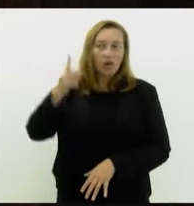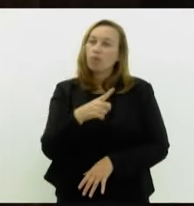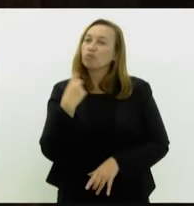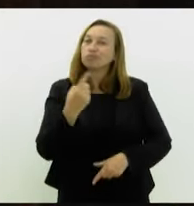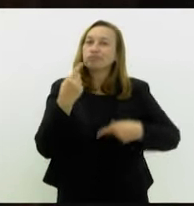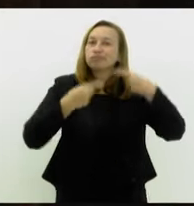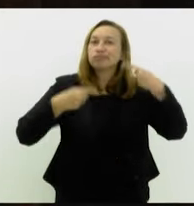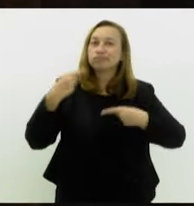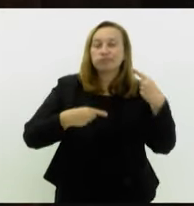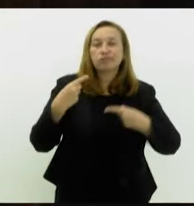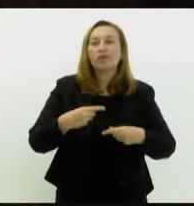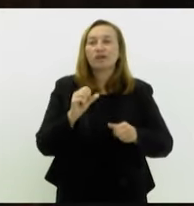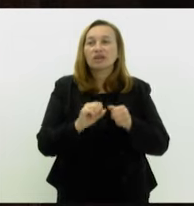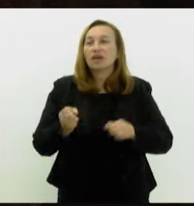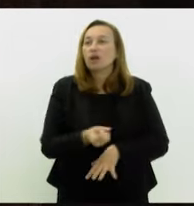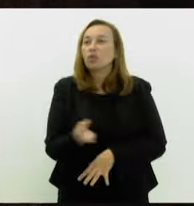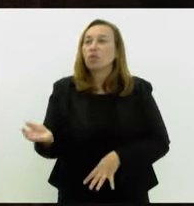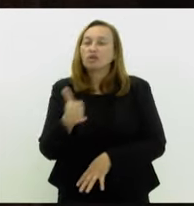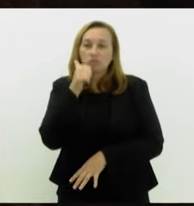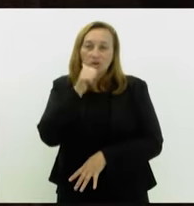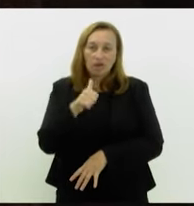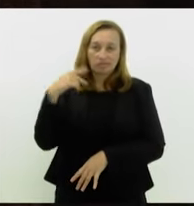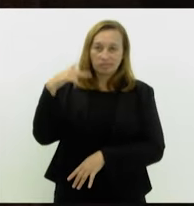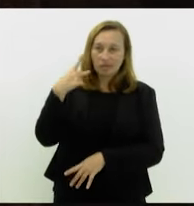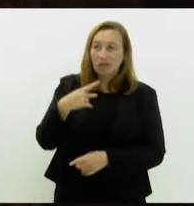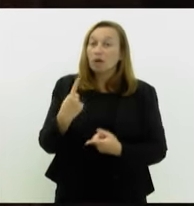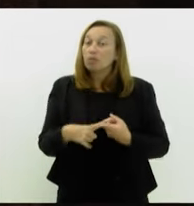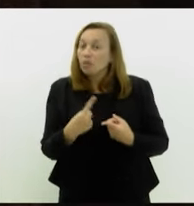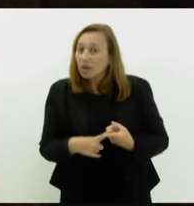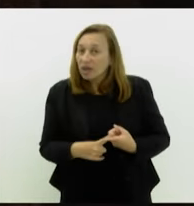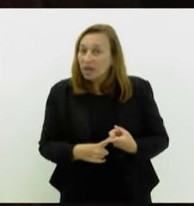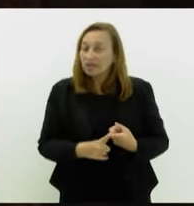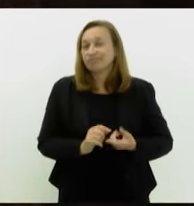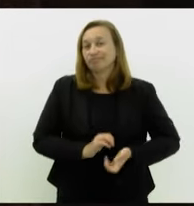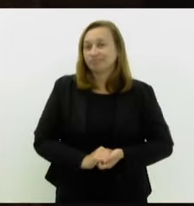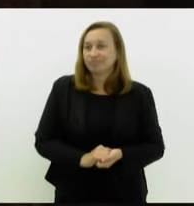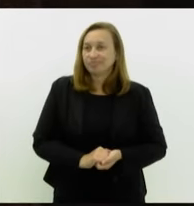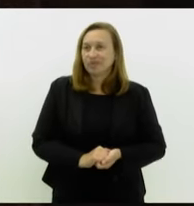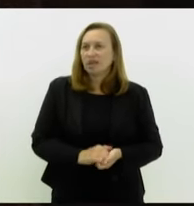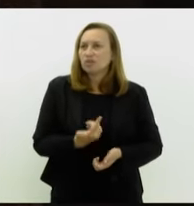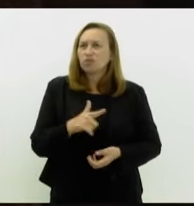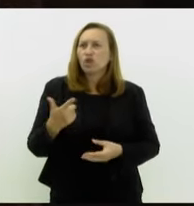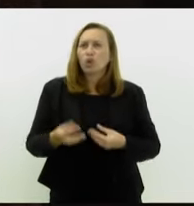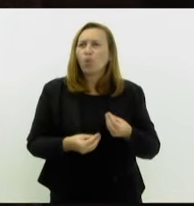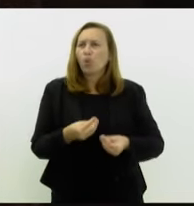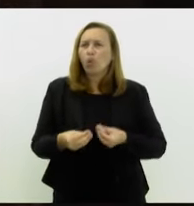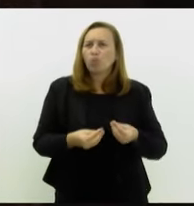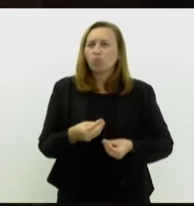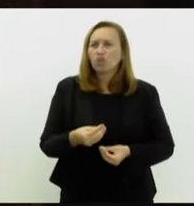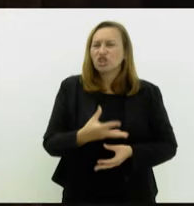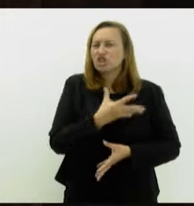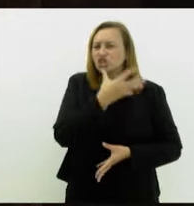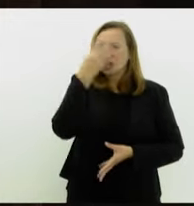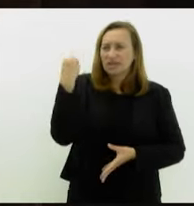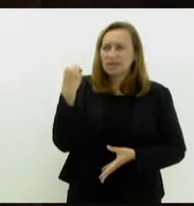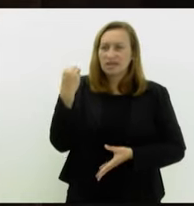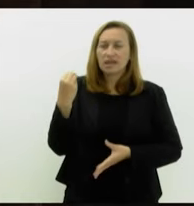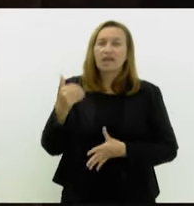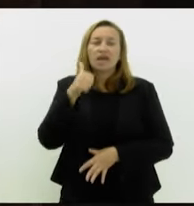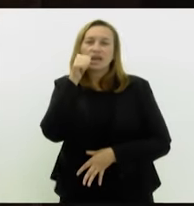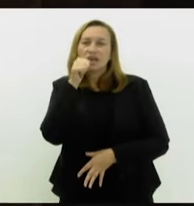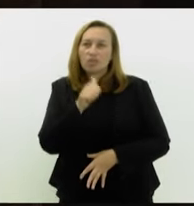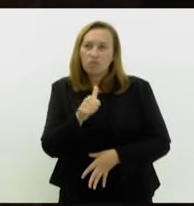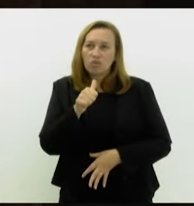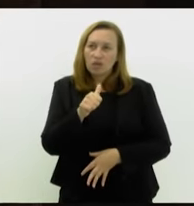precisamos fazer enquanto mulheres no Parlamento porque afinal de contas não dá pra gente naturalizar que mulheres nessa